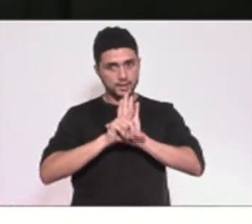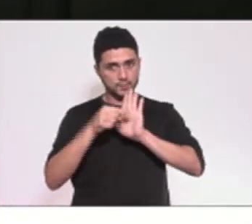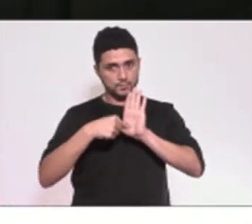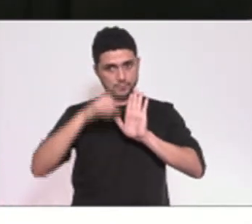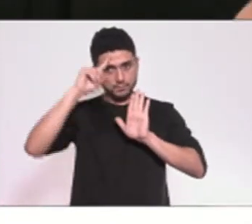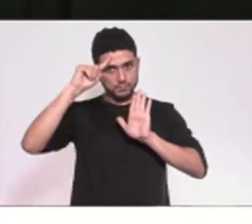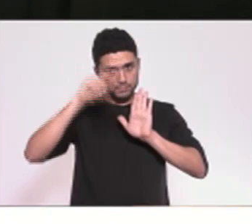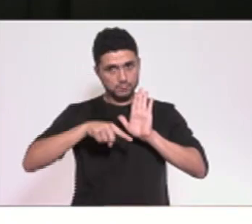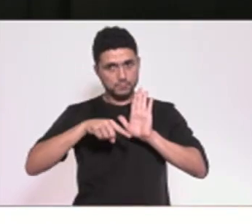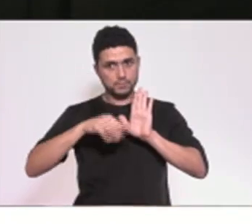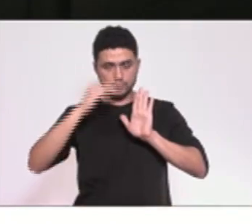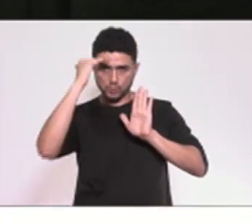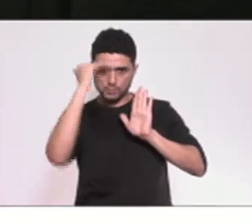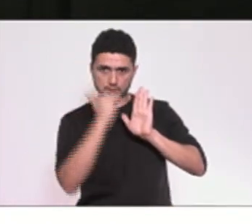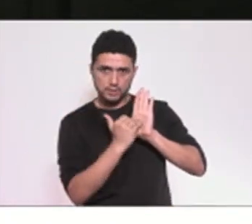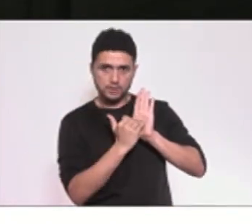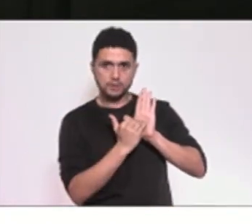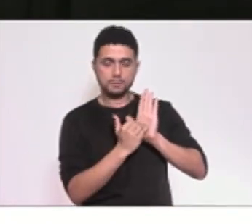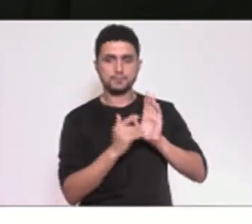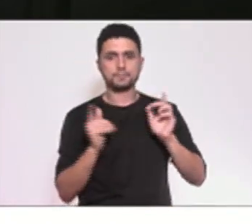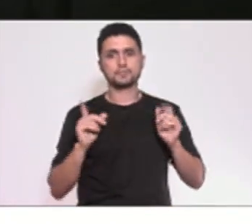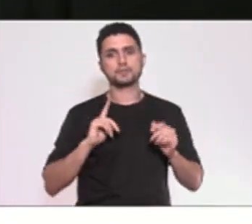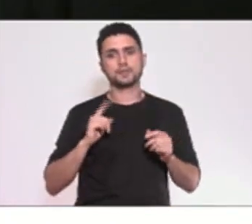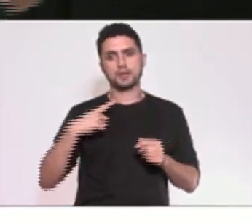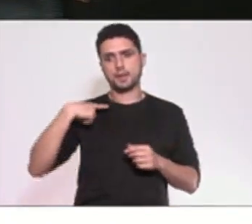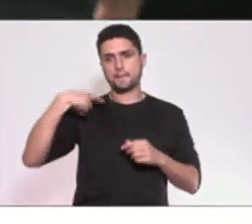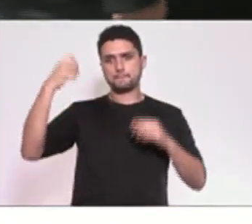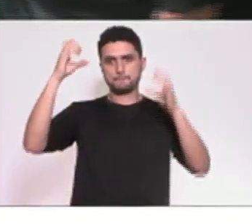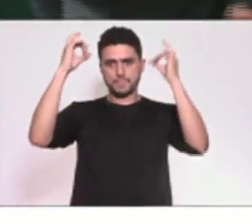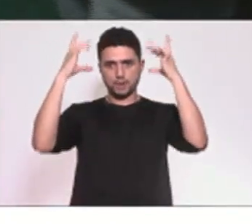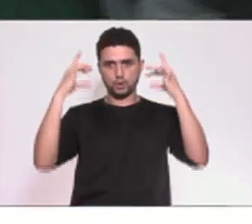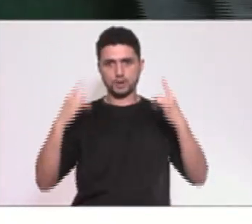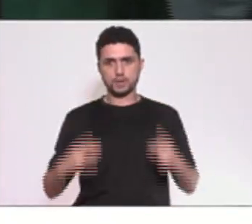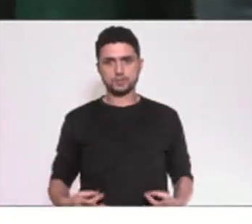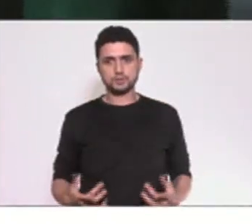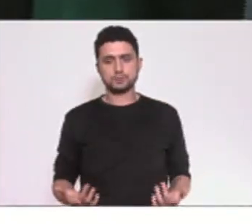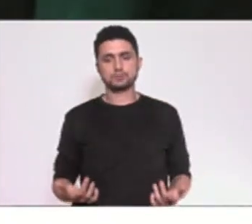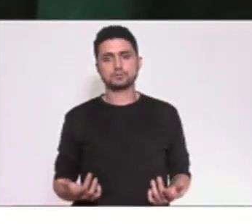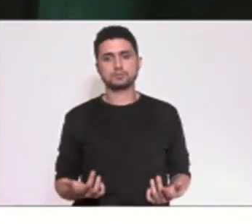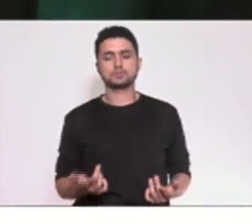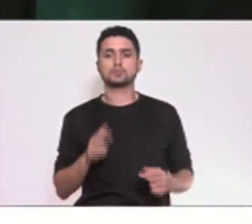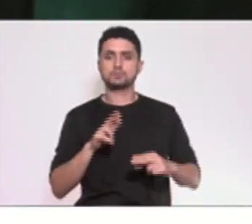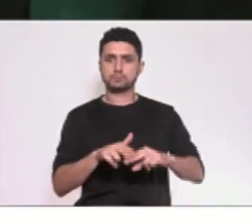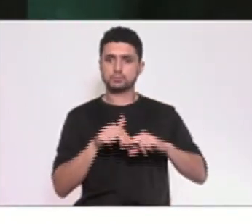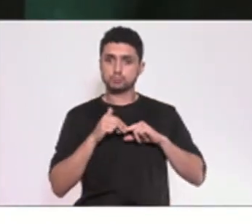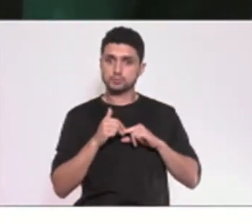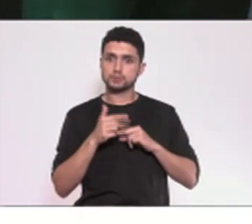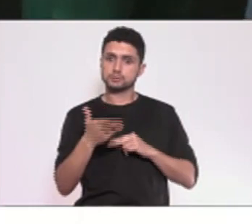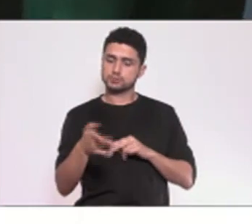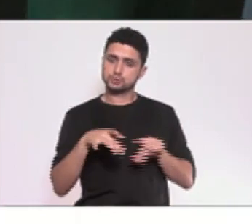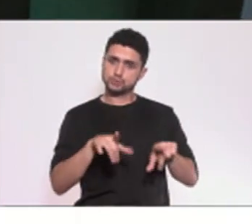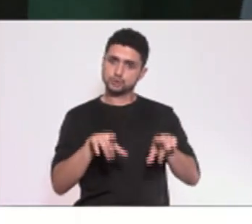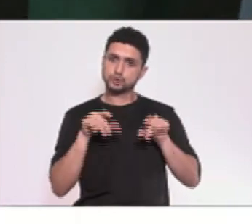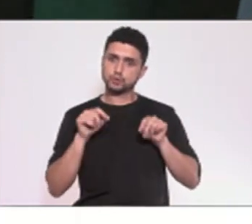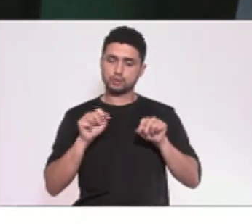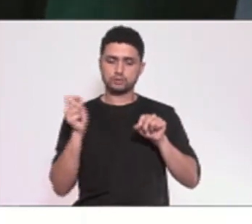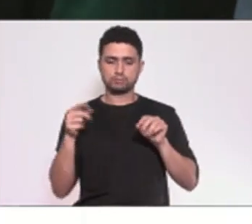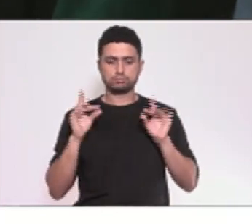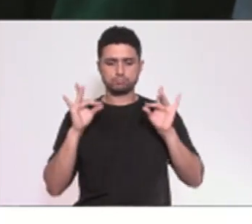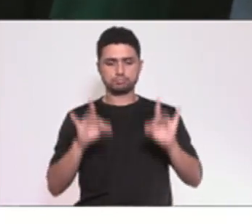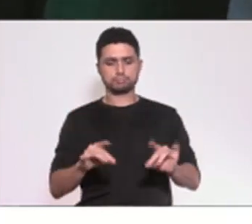e tira de quem quiser a sua prerrogativa. É por isso que essa decisão vai a plenário.